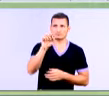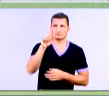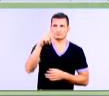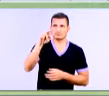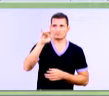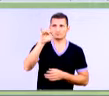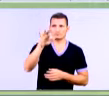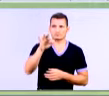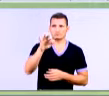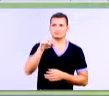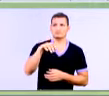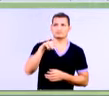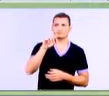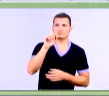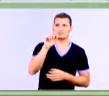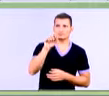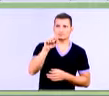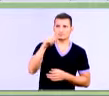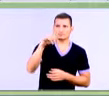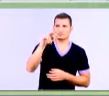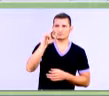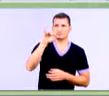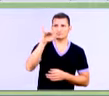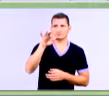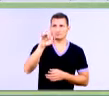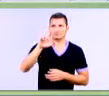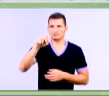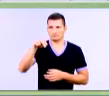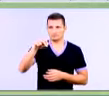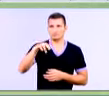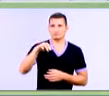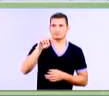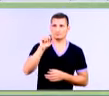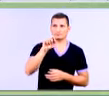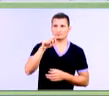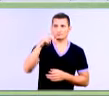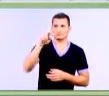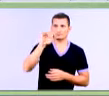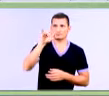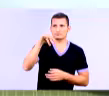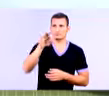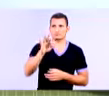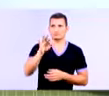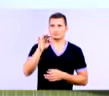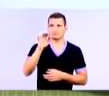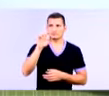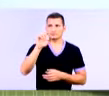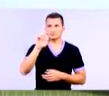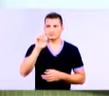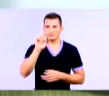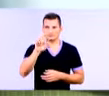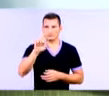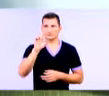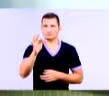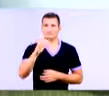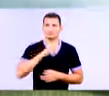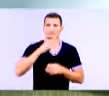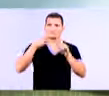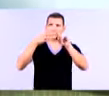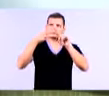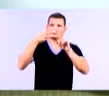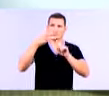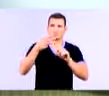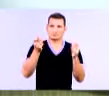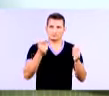system.out.println e system.out.printf. Gente, eu tenho 3 comandos que me permitem mostrar alguma coisa na